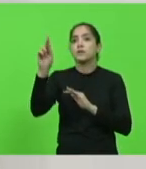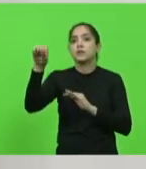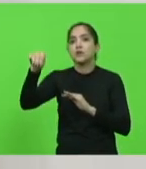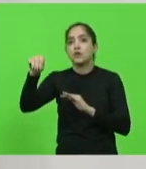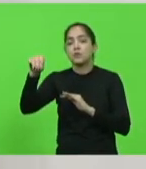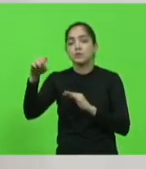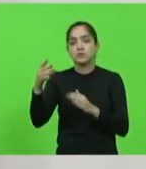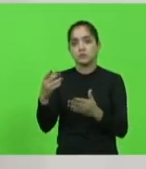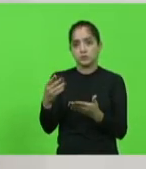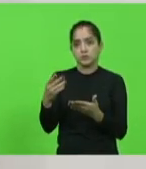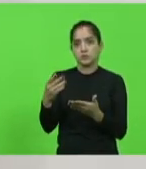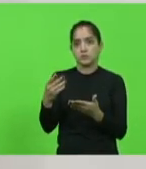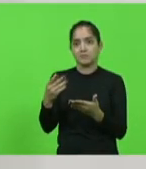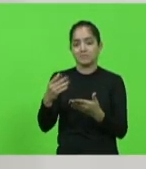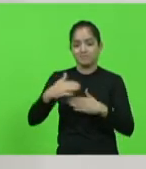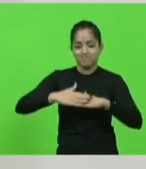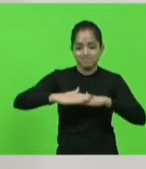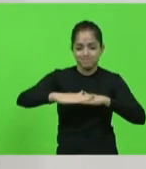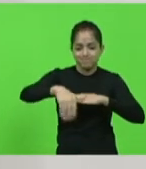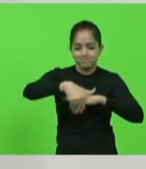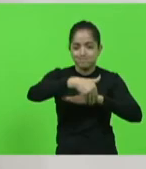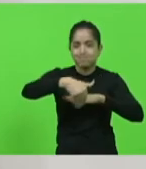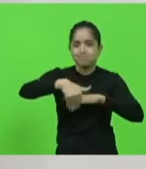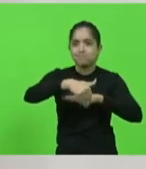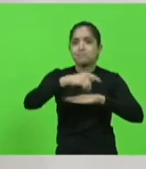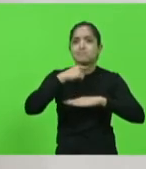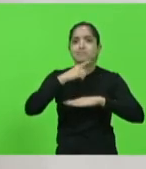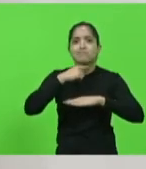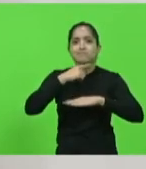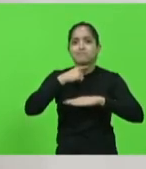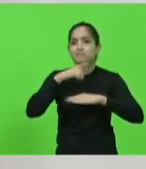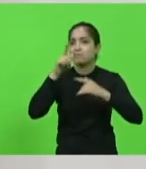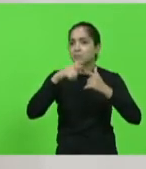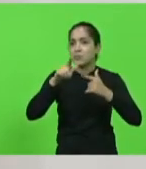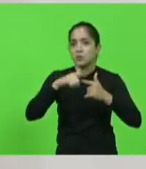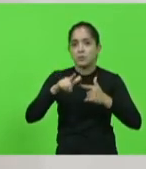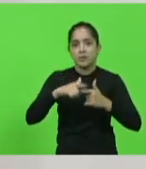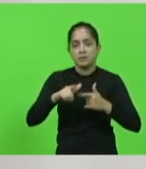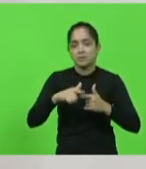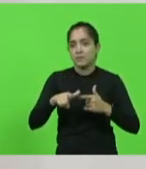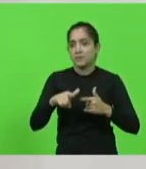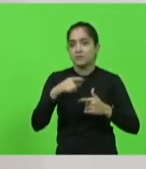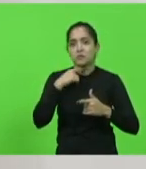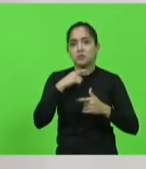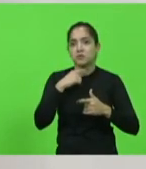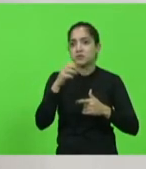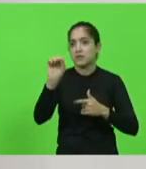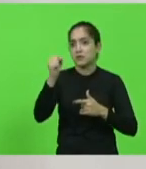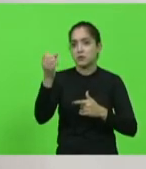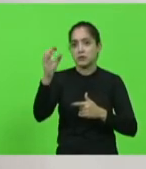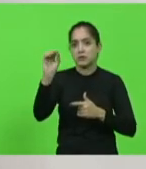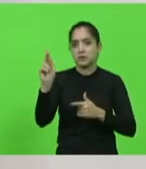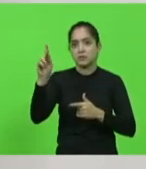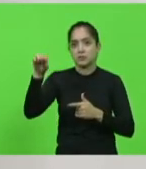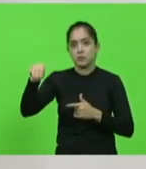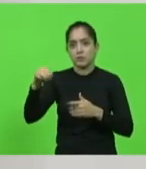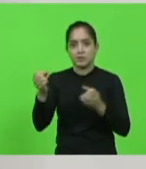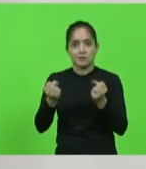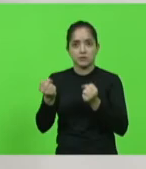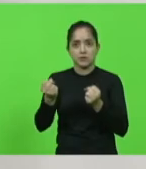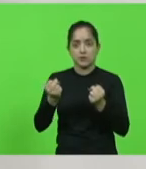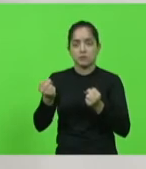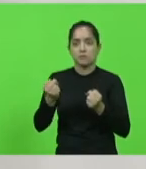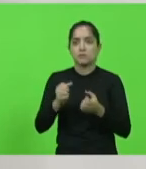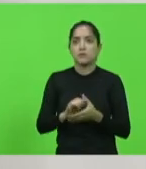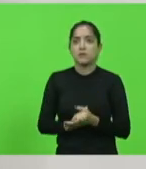pelo estado da rodovia, ninguém consegue andar a 80 por hora. E a outra situação que chama